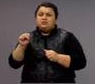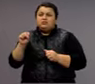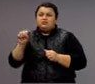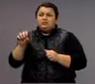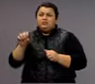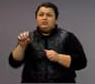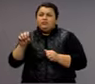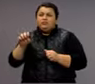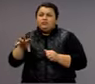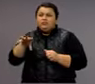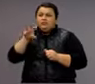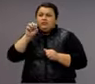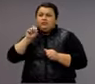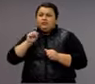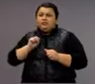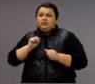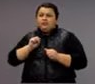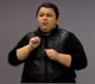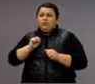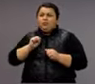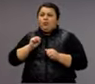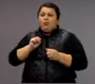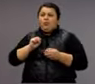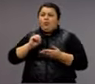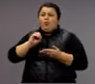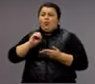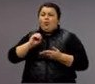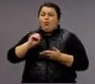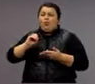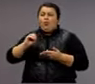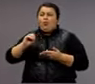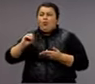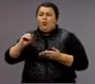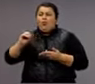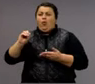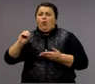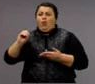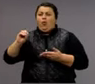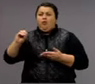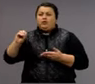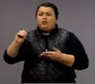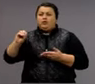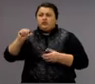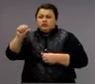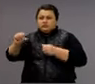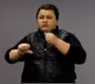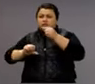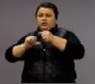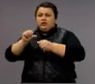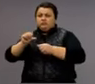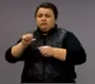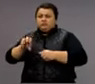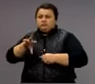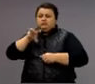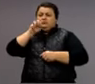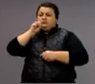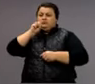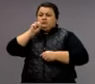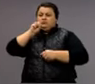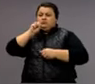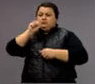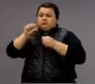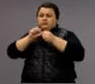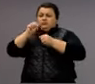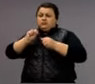vão estar liberando o gás oxigênio e vão estar recebendo o gás carbônico. Ocorre a troca. Os pulmões,